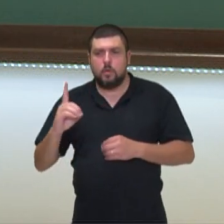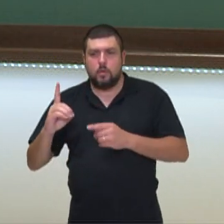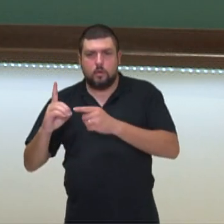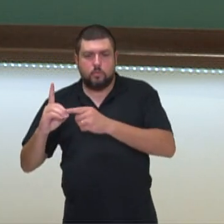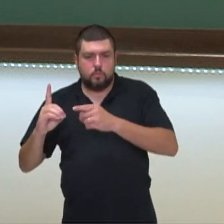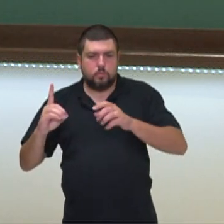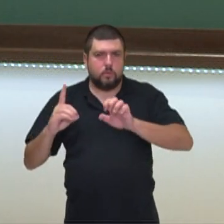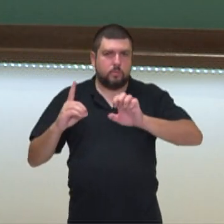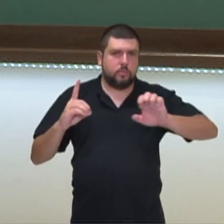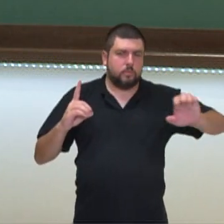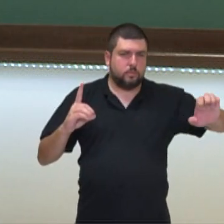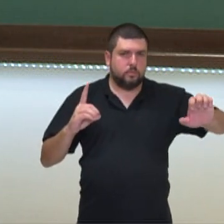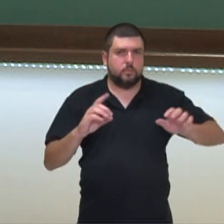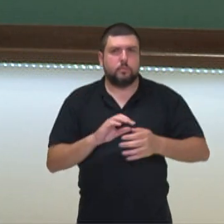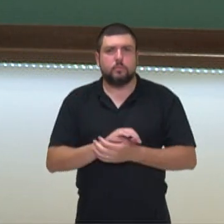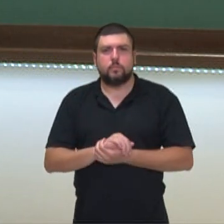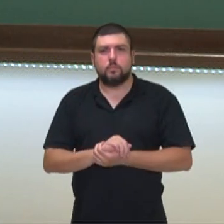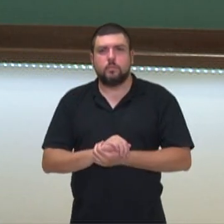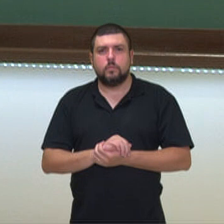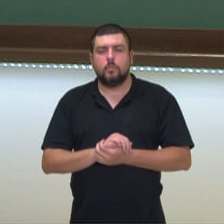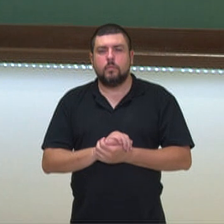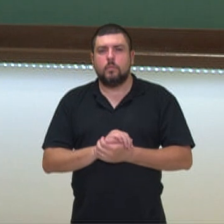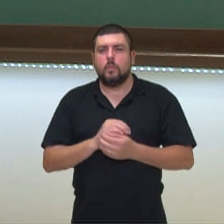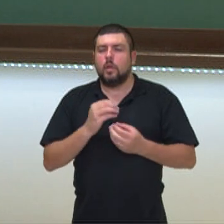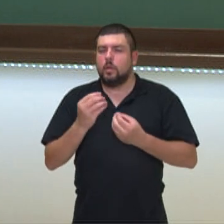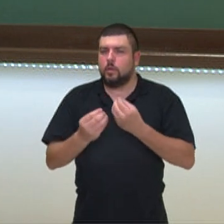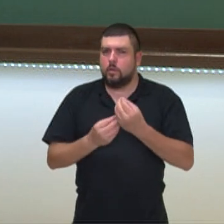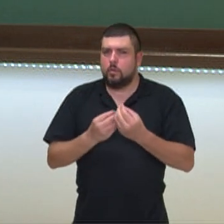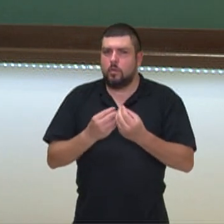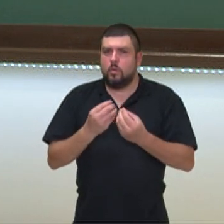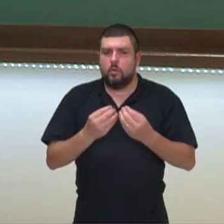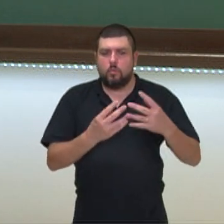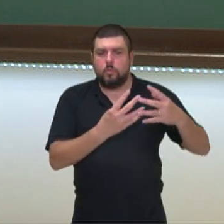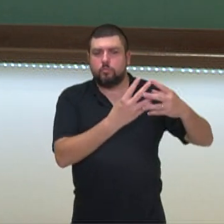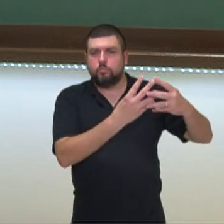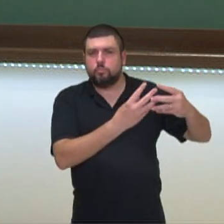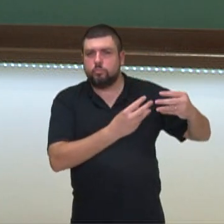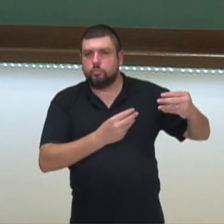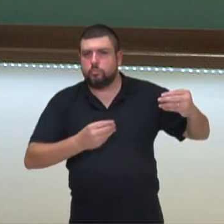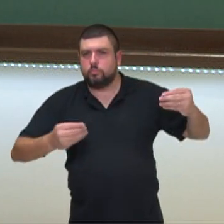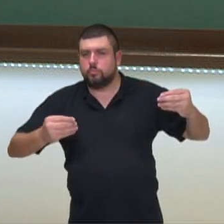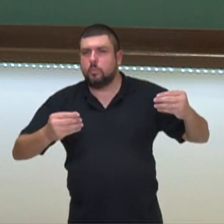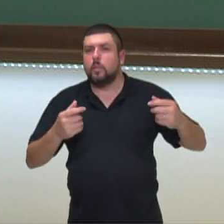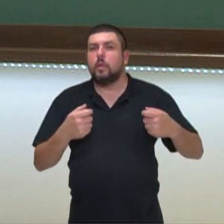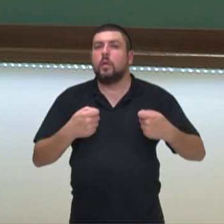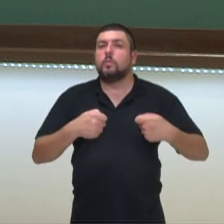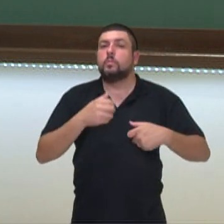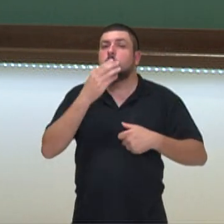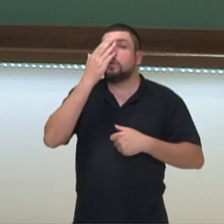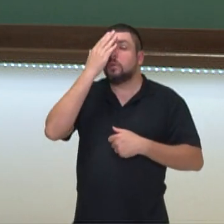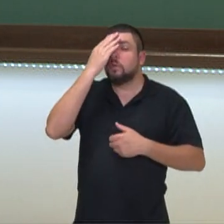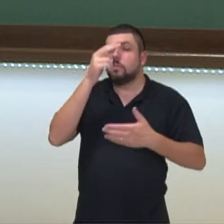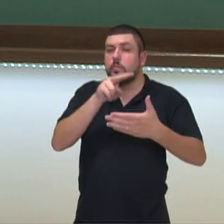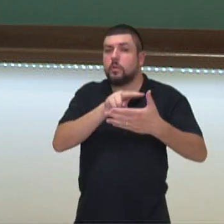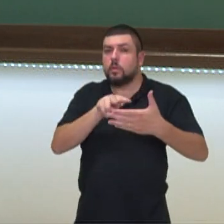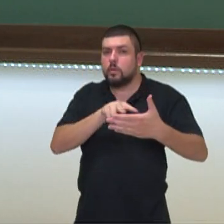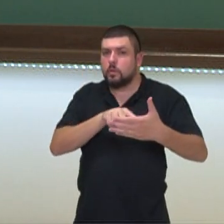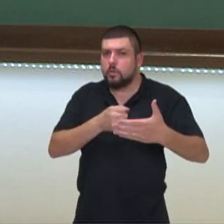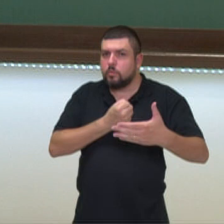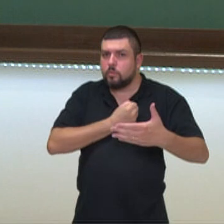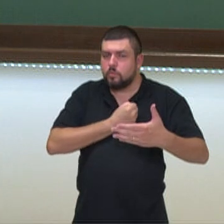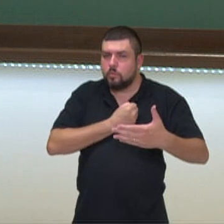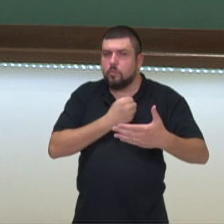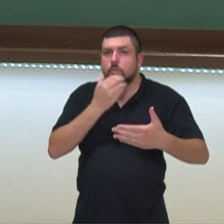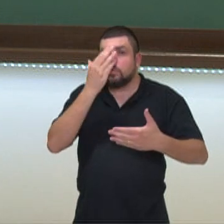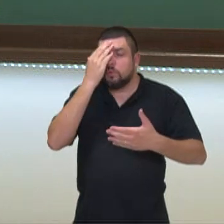Tá? Então, para a gente começar a resolver esse exercício lá da decomposição do Cláudio, a gente tem que saber ler o número e saber como fazer essa